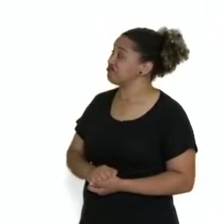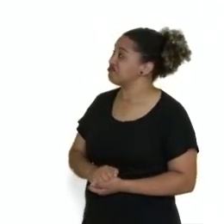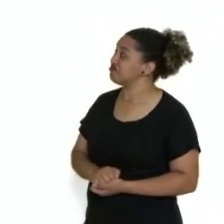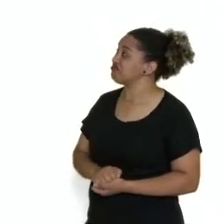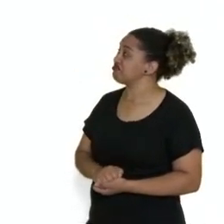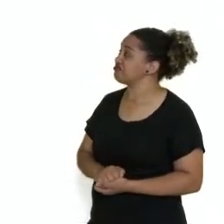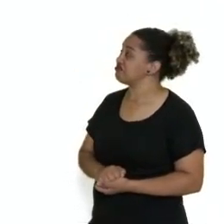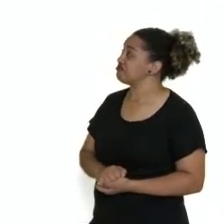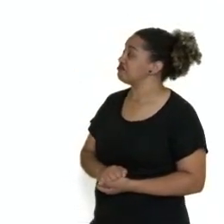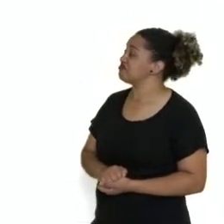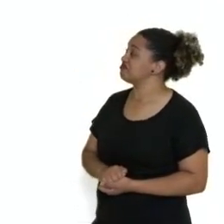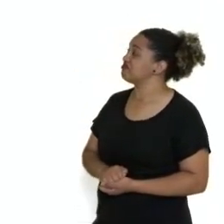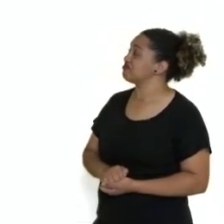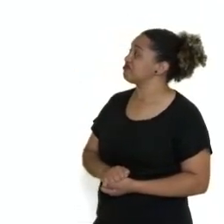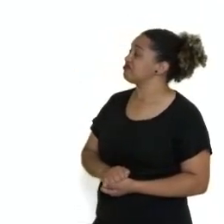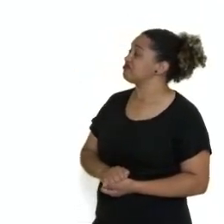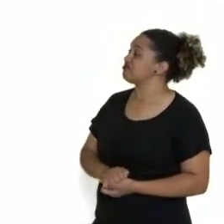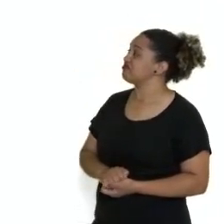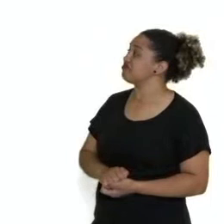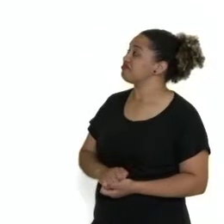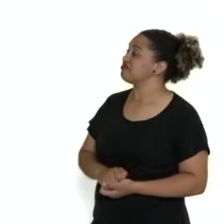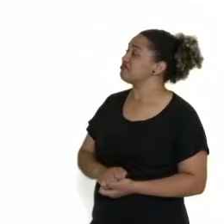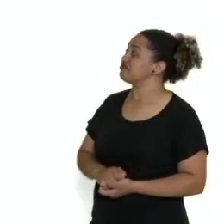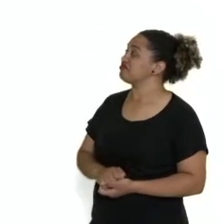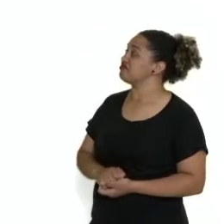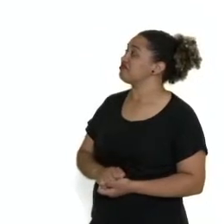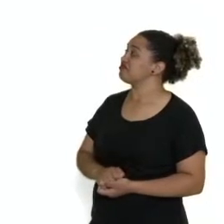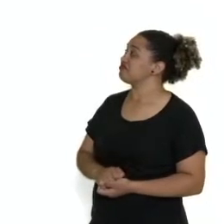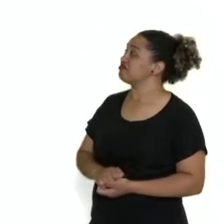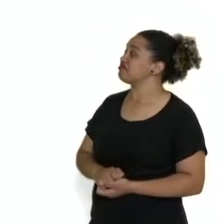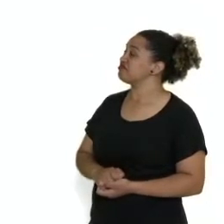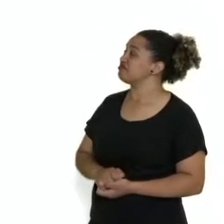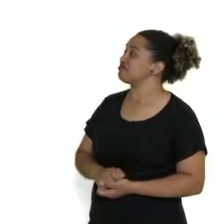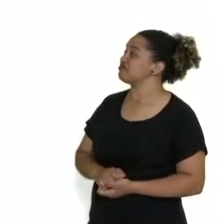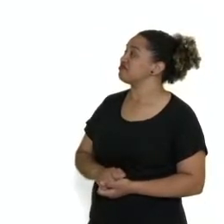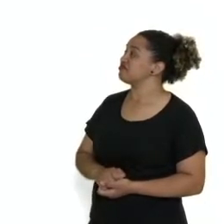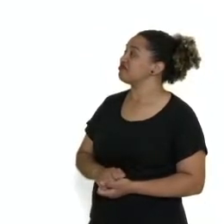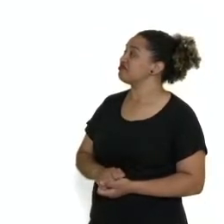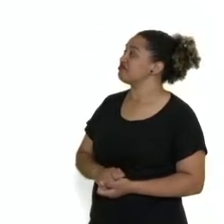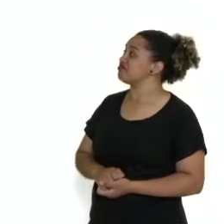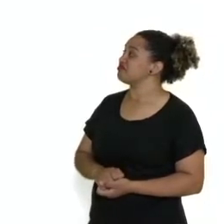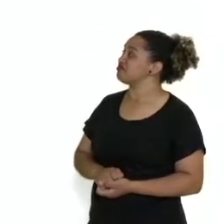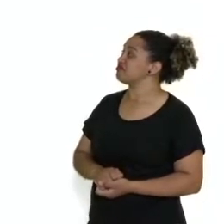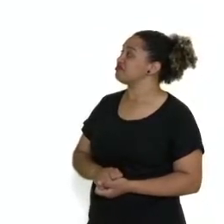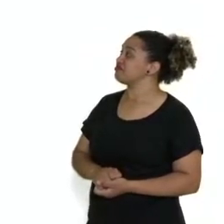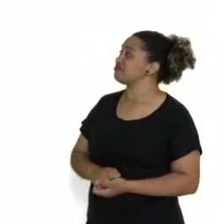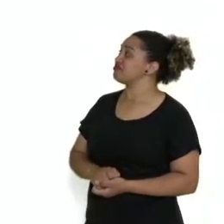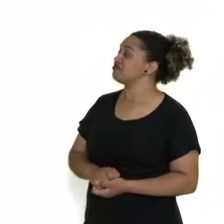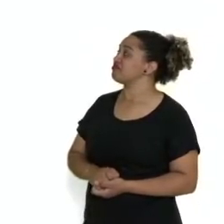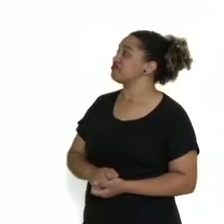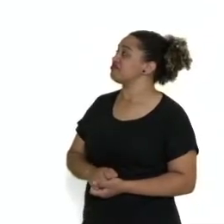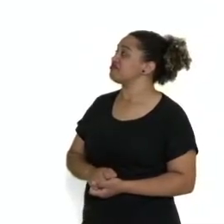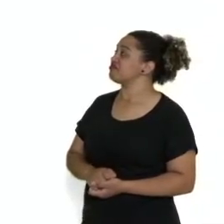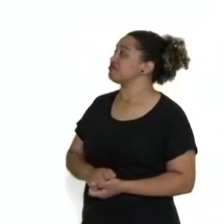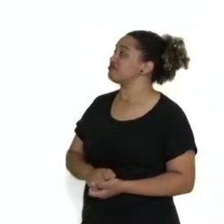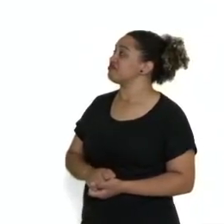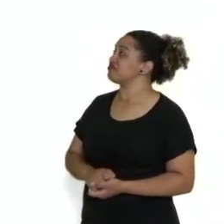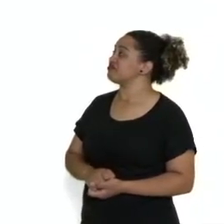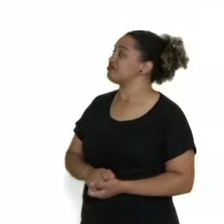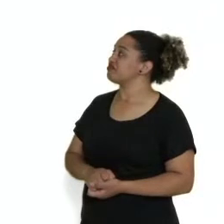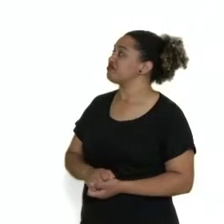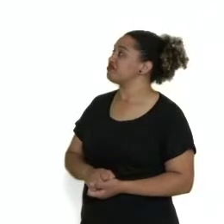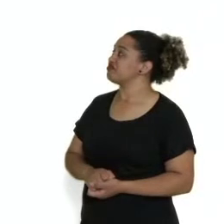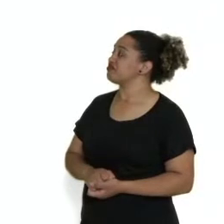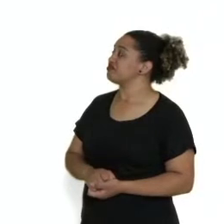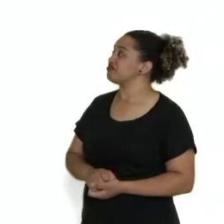amor gigantesco que muitas vezes os constantes e grandes desafios quase sufocam, mas agora se